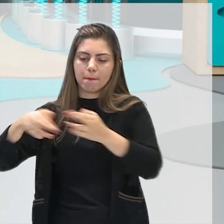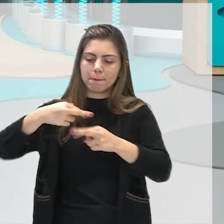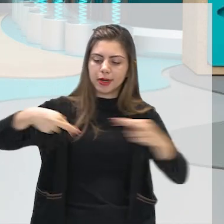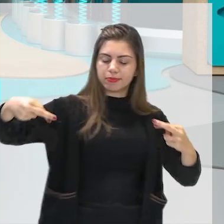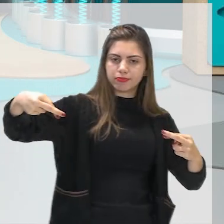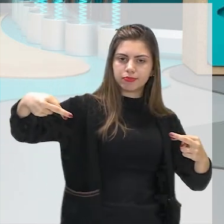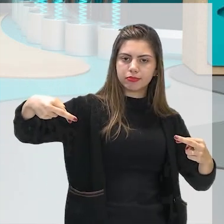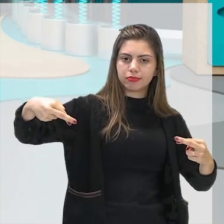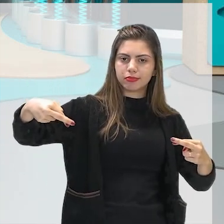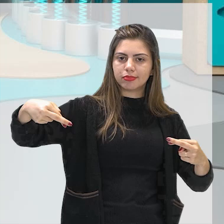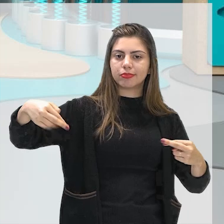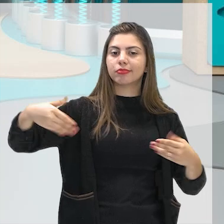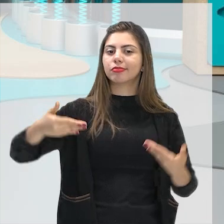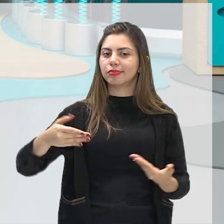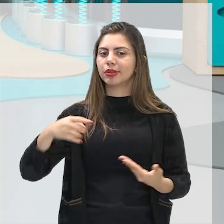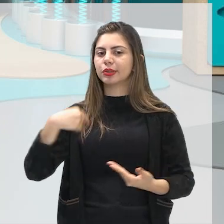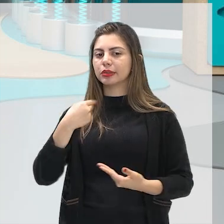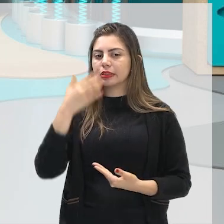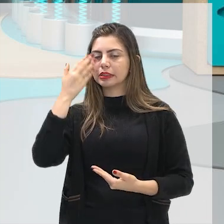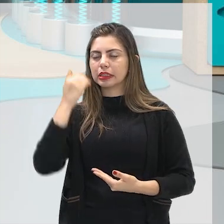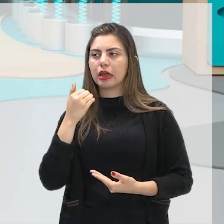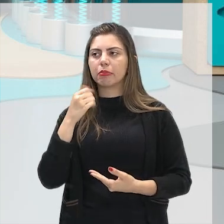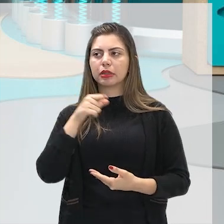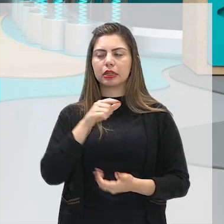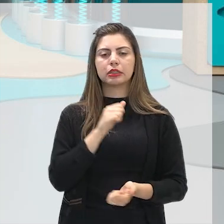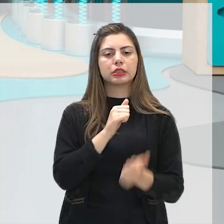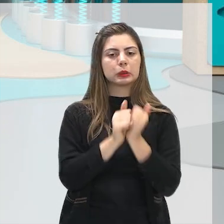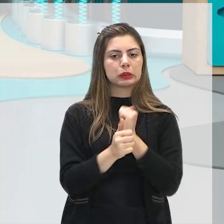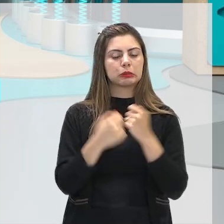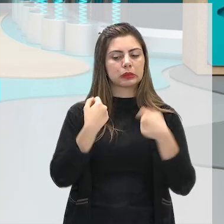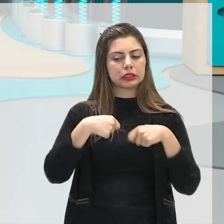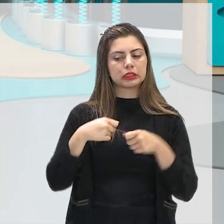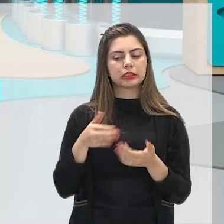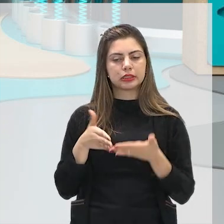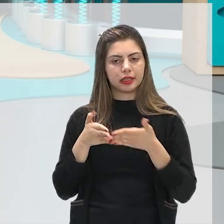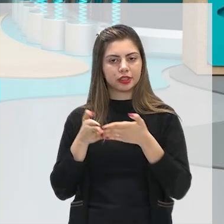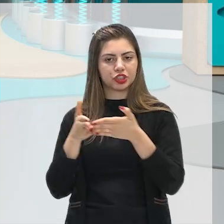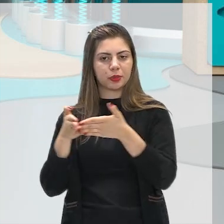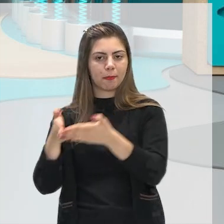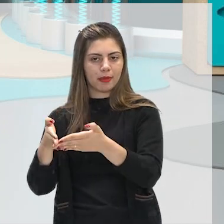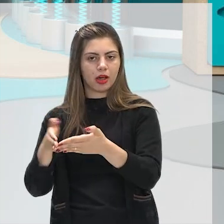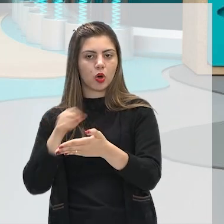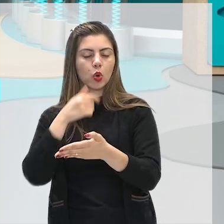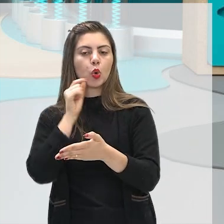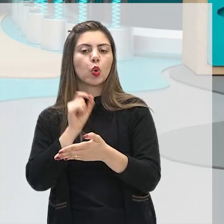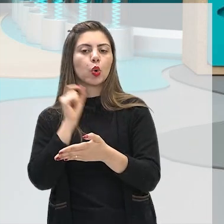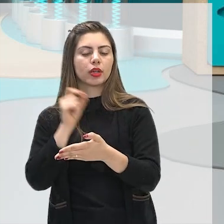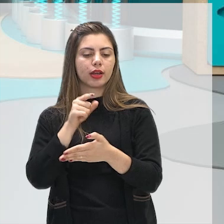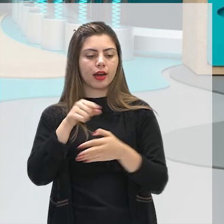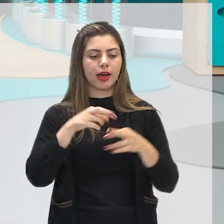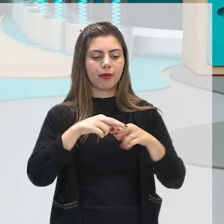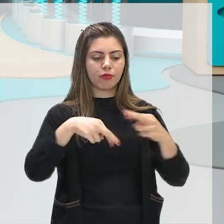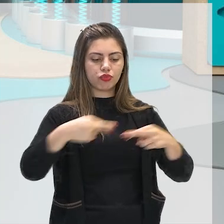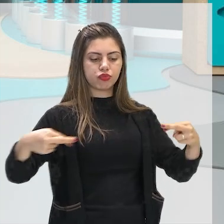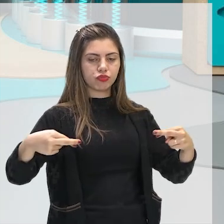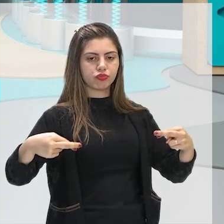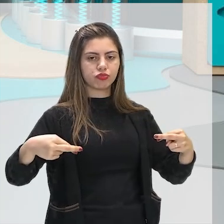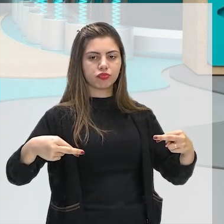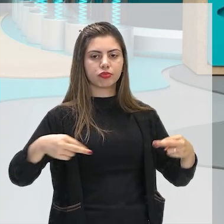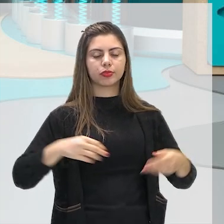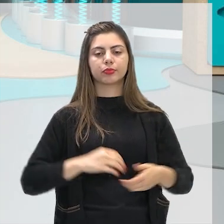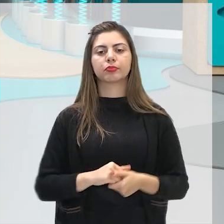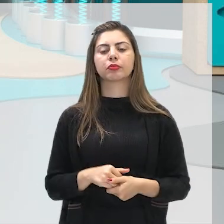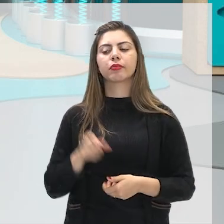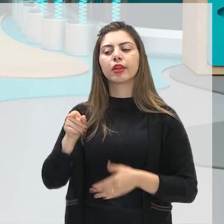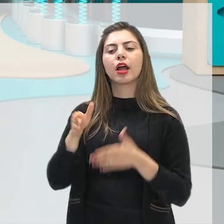Então, a gente já sabe que para essa atividade a gente precisa de um barco, né, para puxar esse praticante. Dentro desse